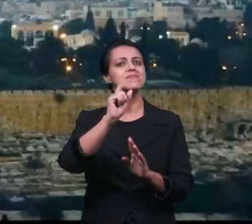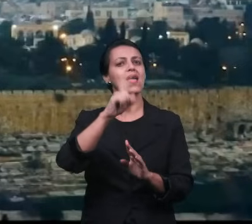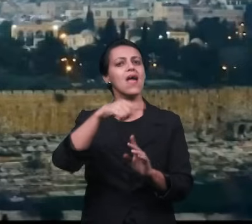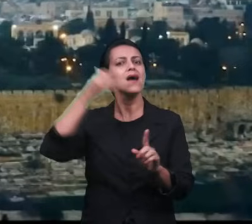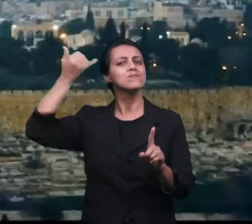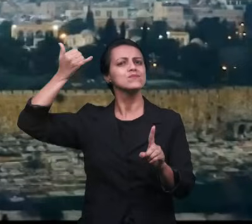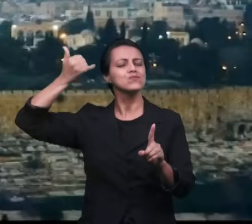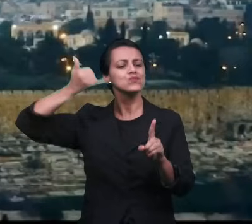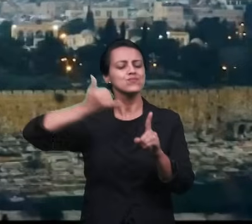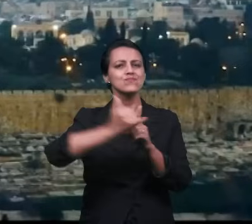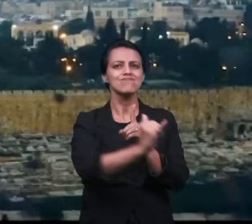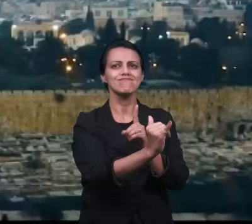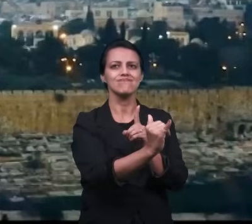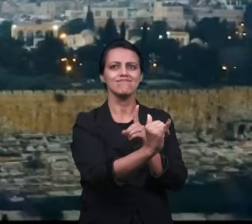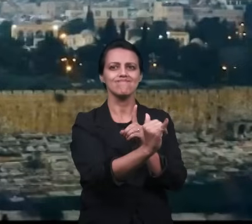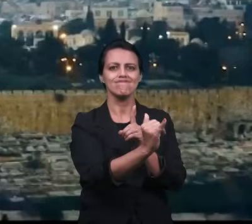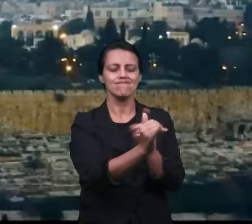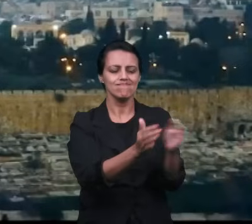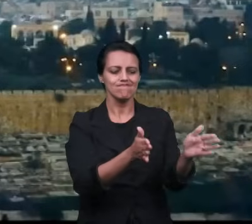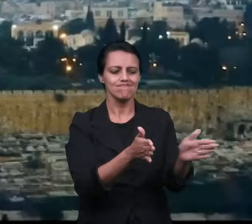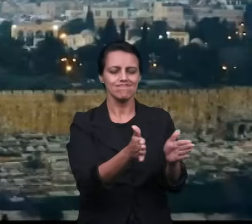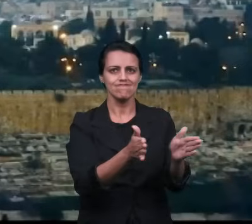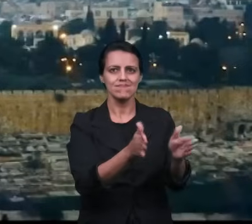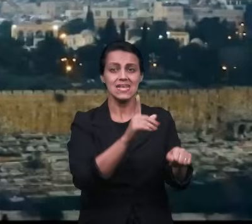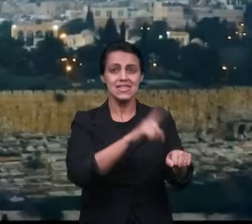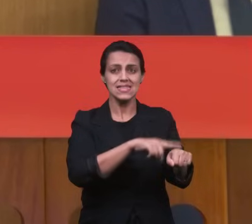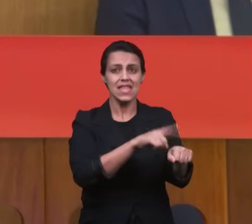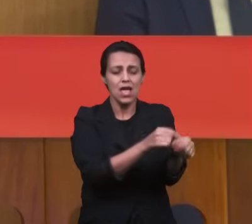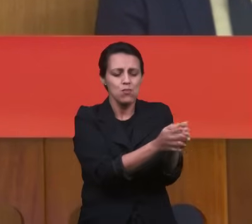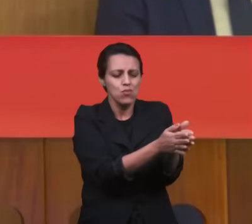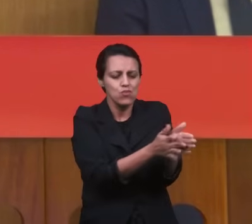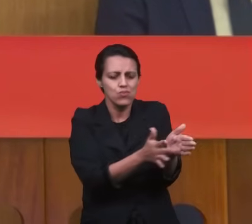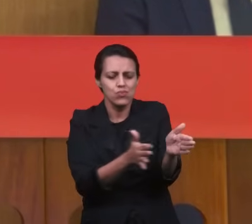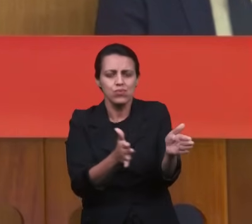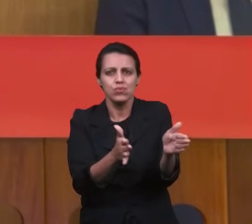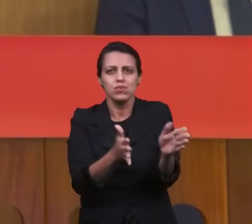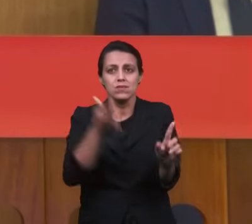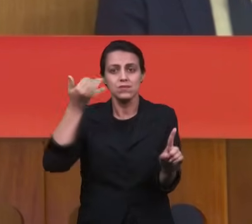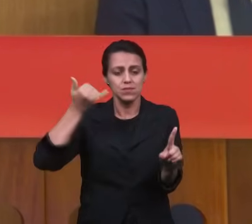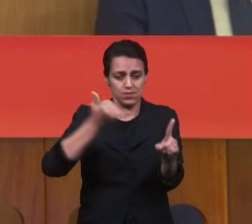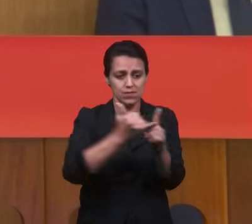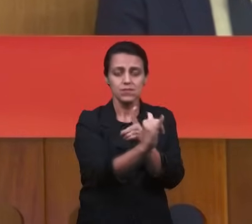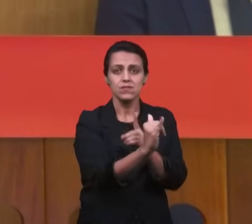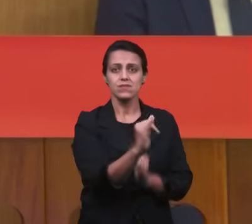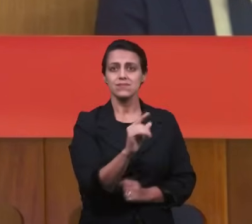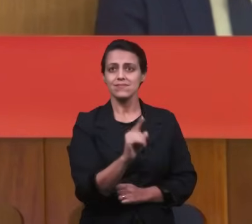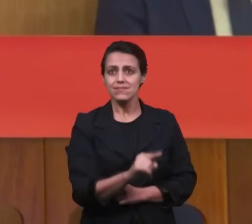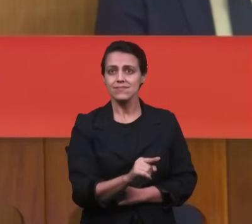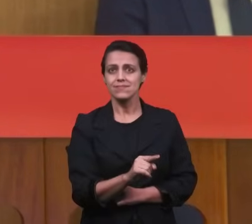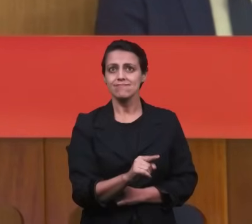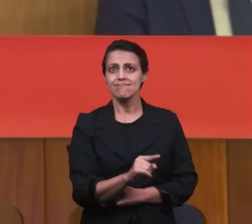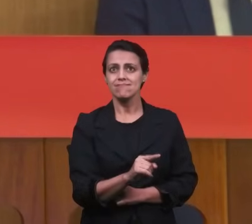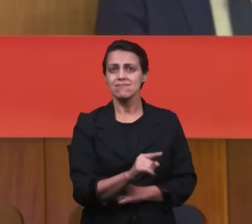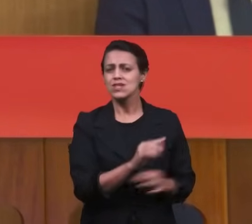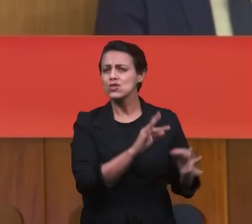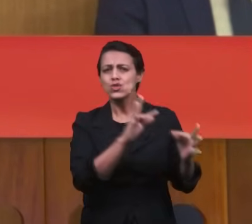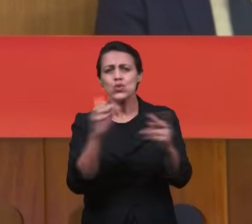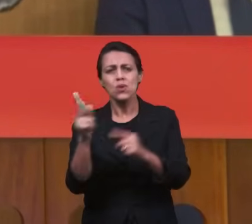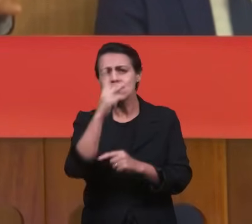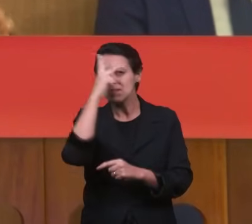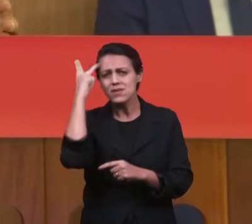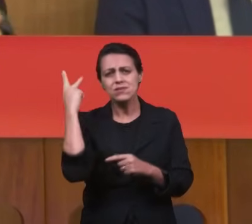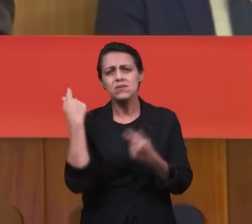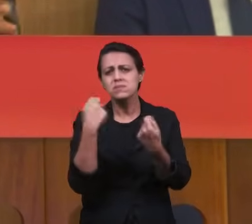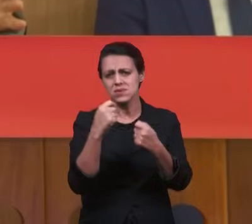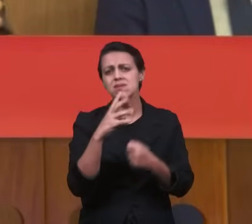aquilo que é um tempo profético. Isso vai valer para todo mundo aqui, para cristão, não cristão, seja o que for,